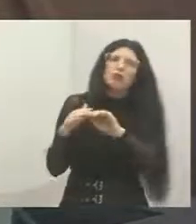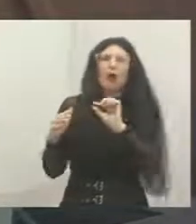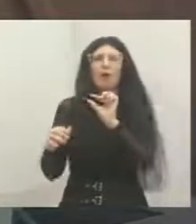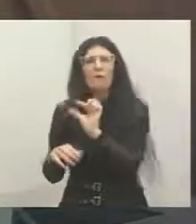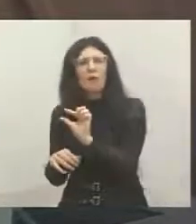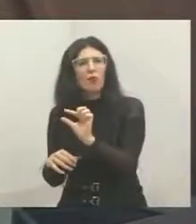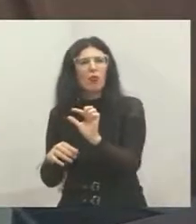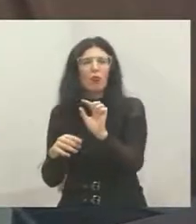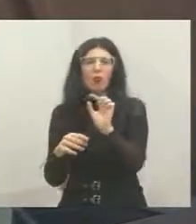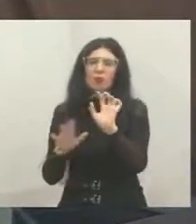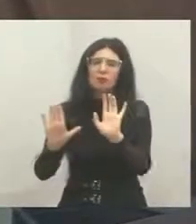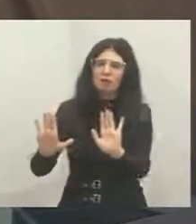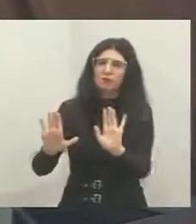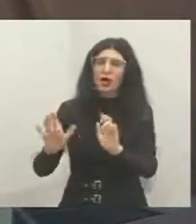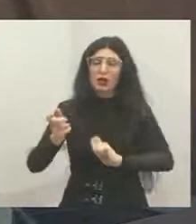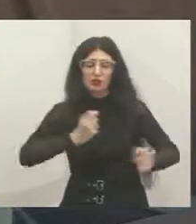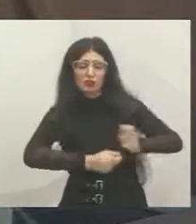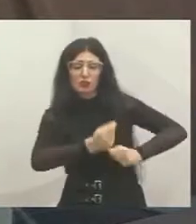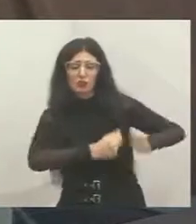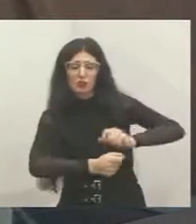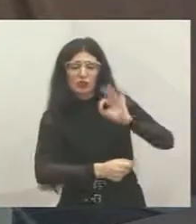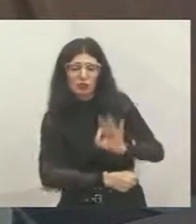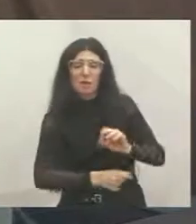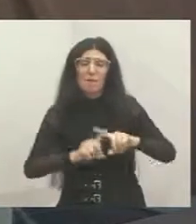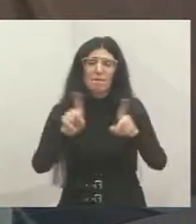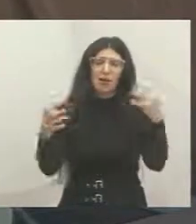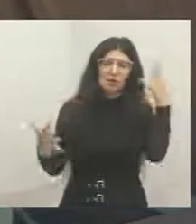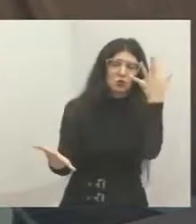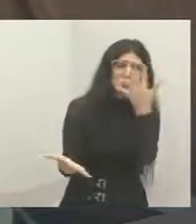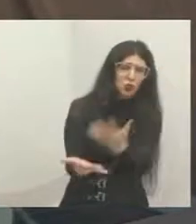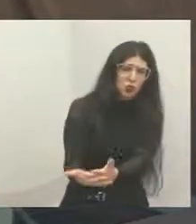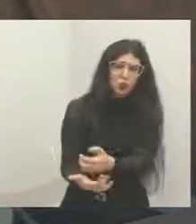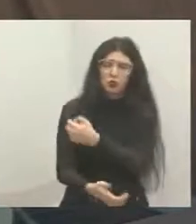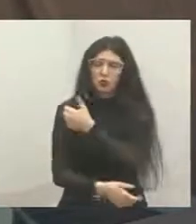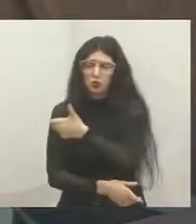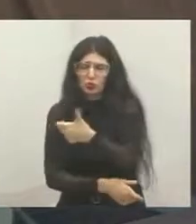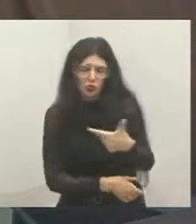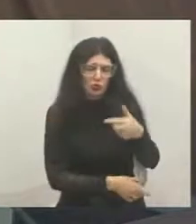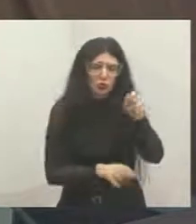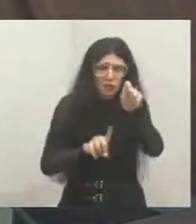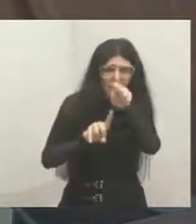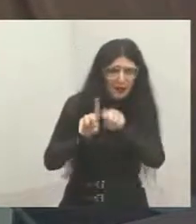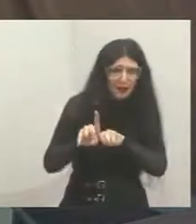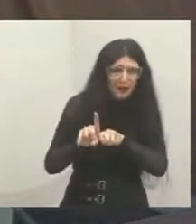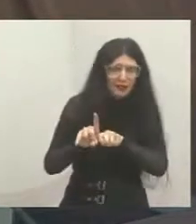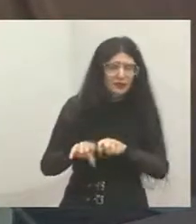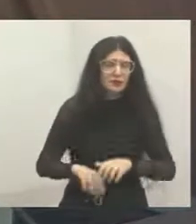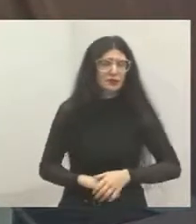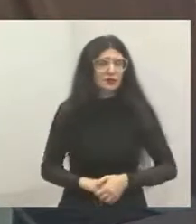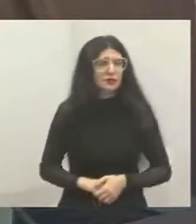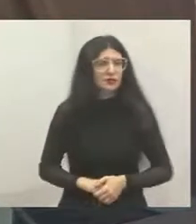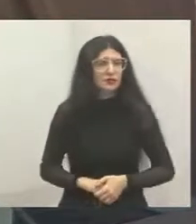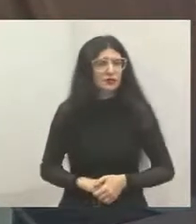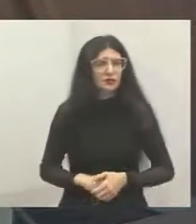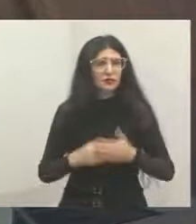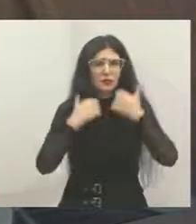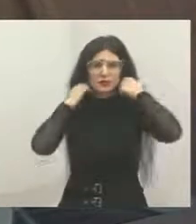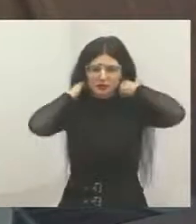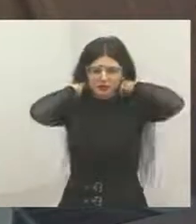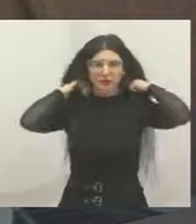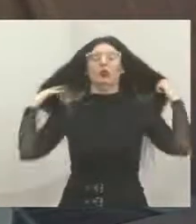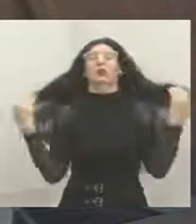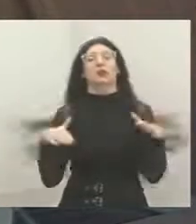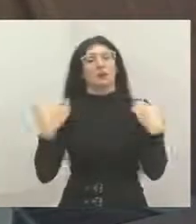Mas, nesse sentido, aqui está falando de 12 meses. A média, nós estamos falando aqui do segundo quadrimestre,